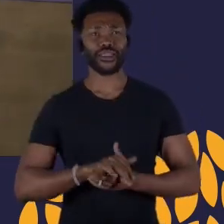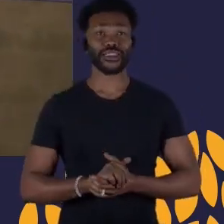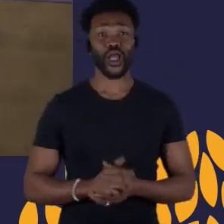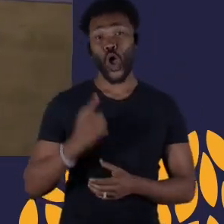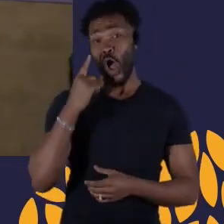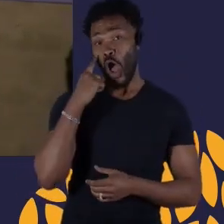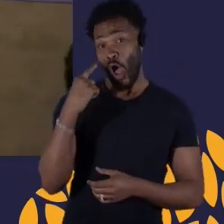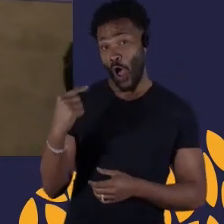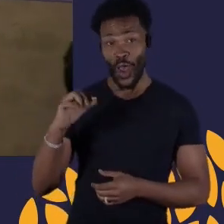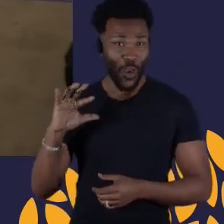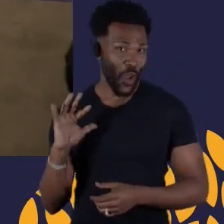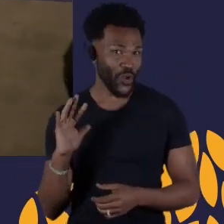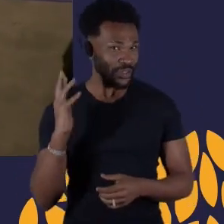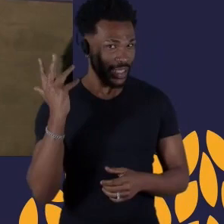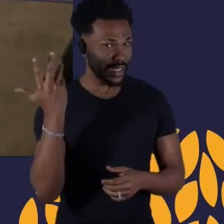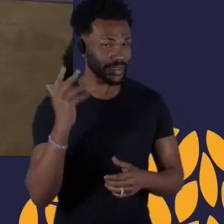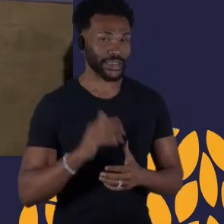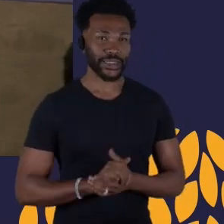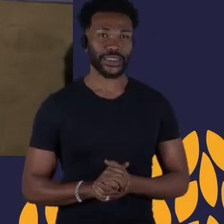o que acontece?